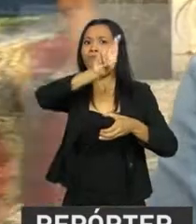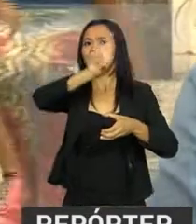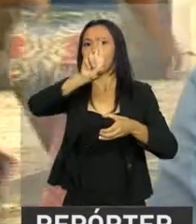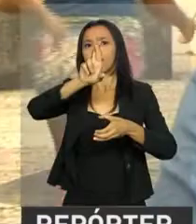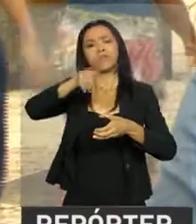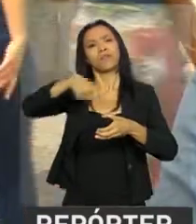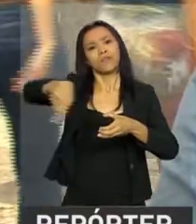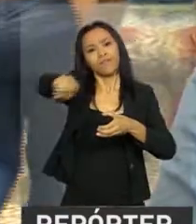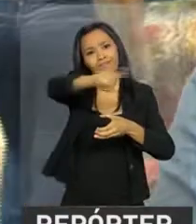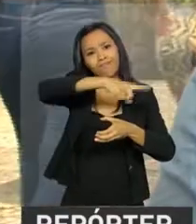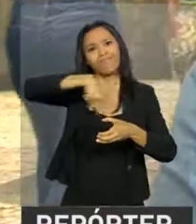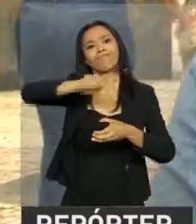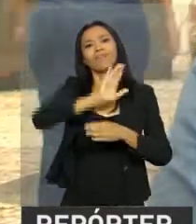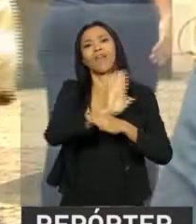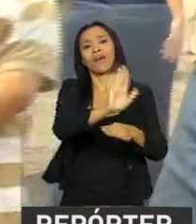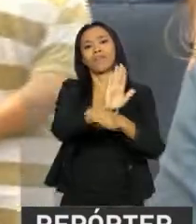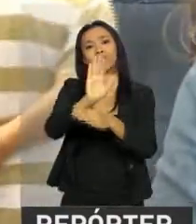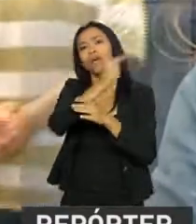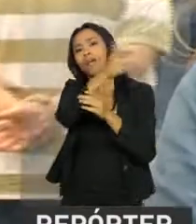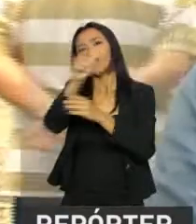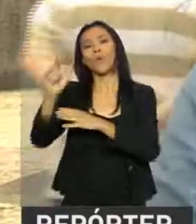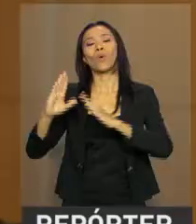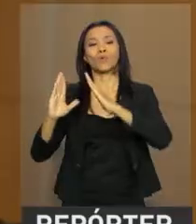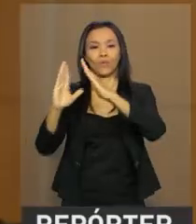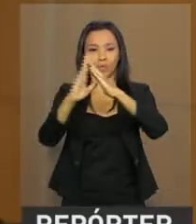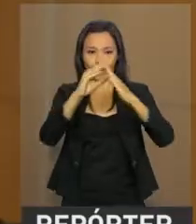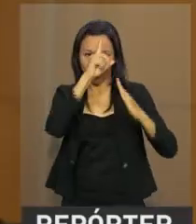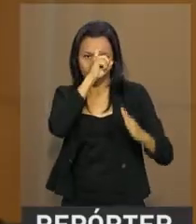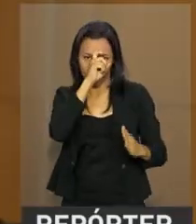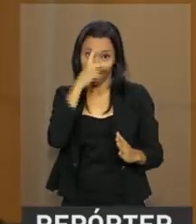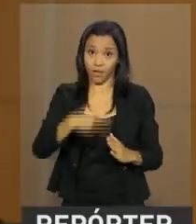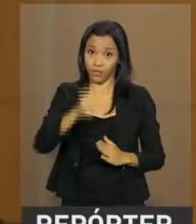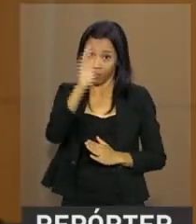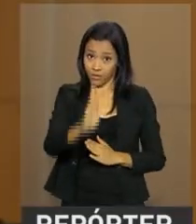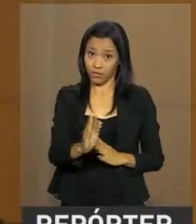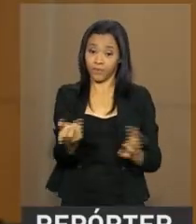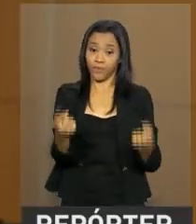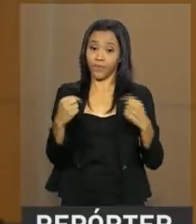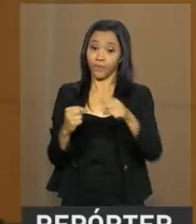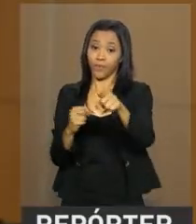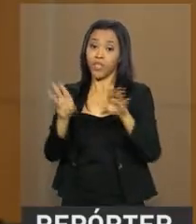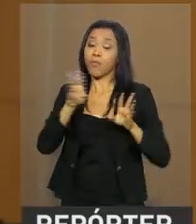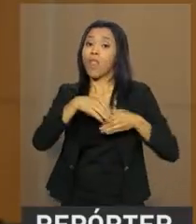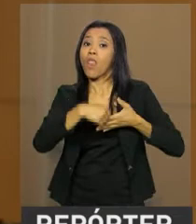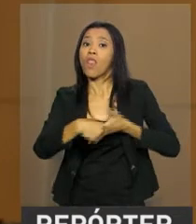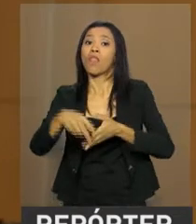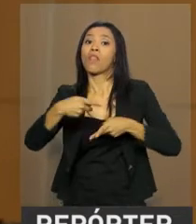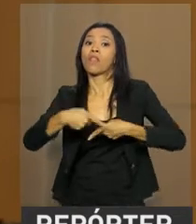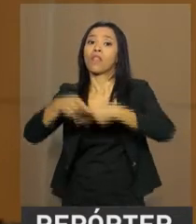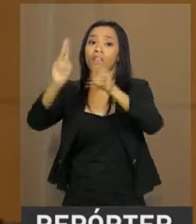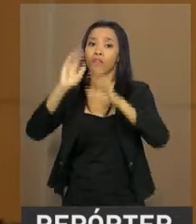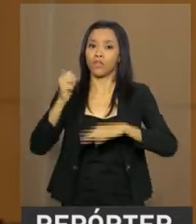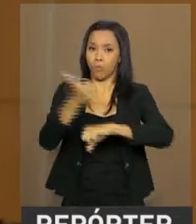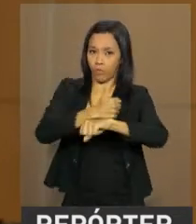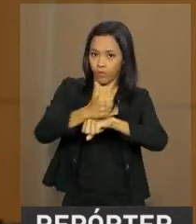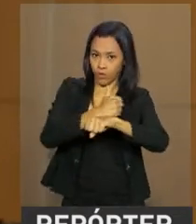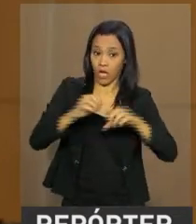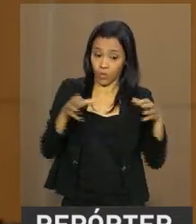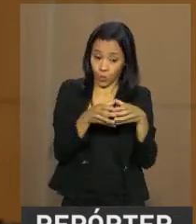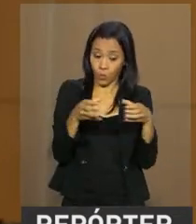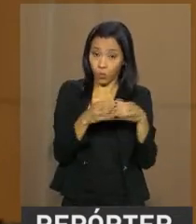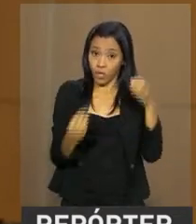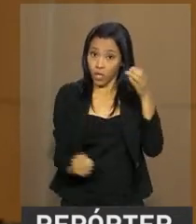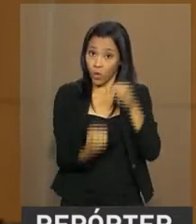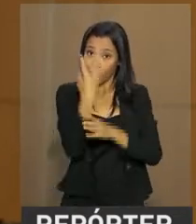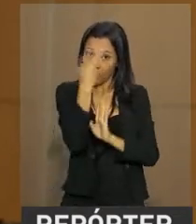tratamento humanizado da doença em hospitais federais. Nós estamos levando tanto os profissionais do Cardoso Fontes, que começaram esse